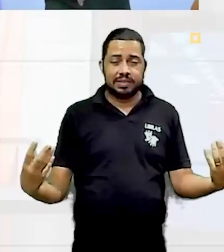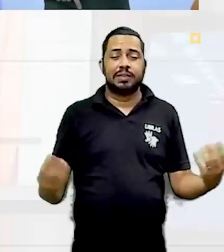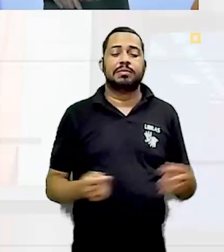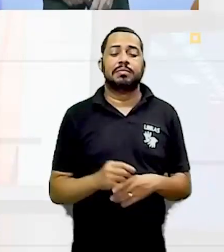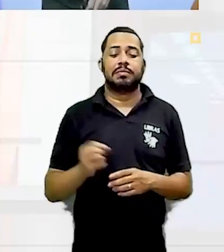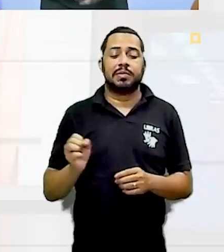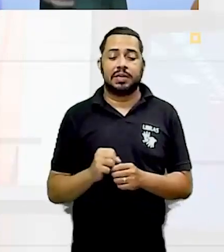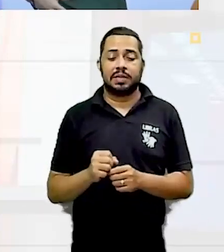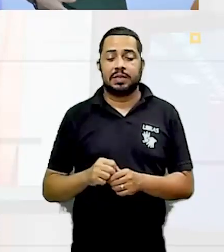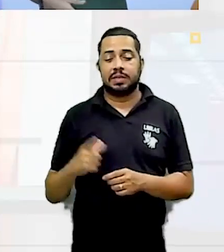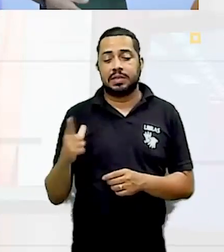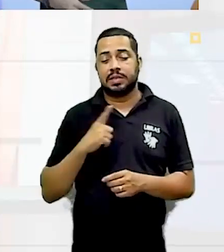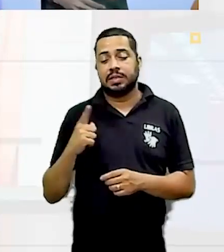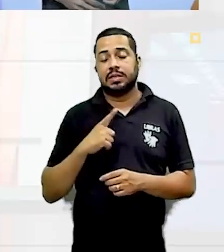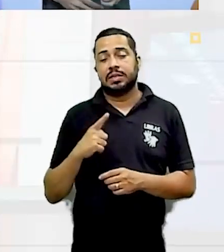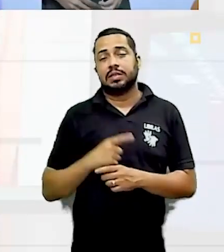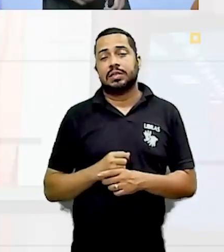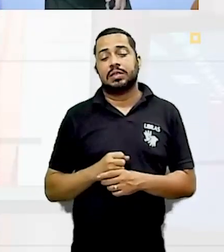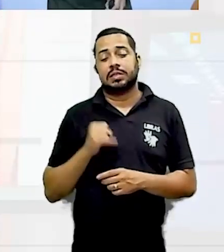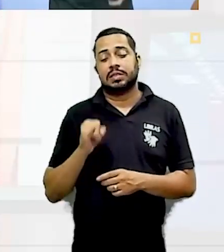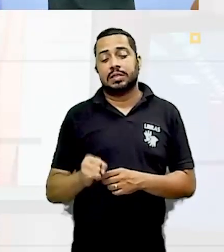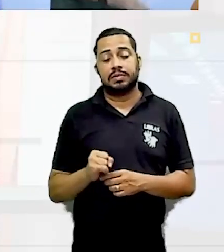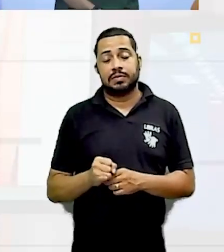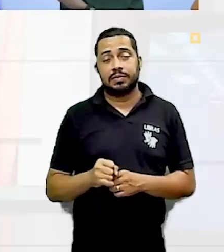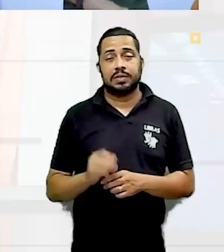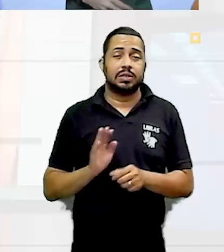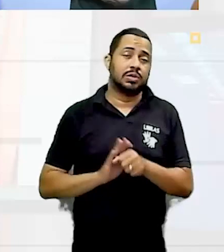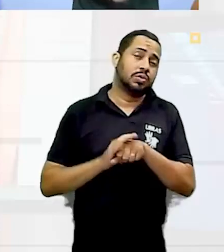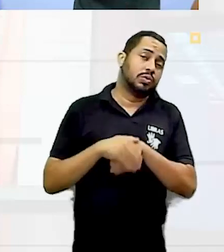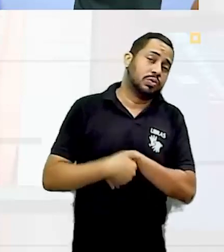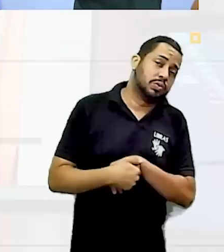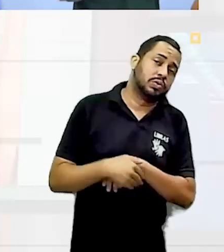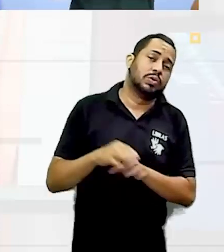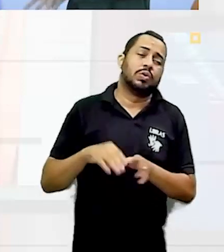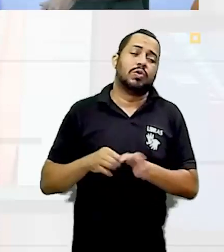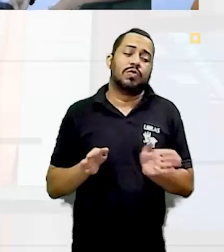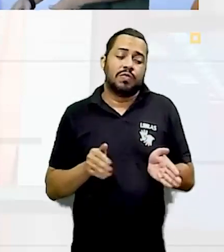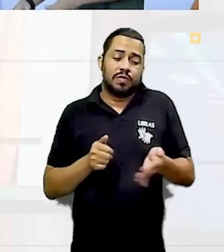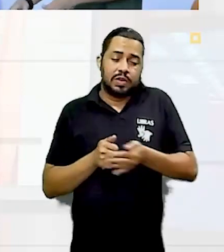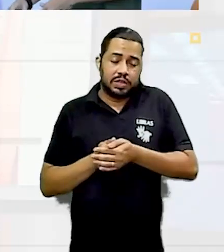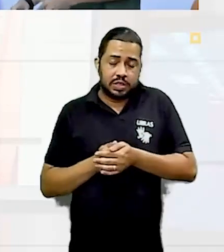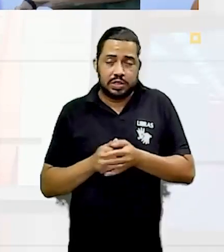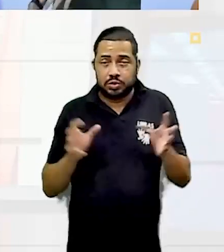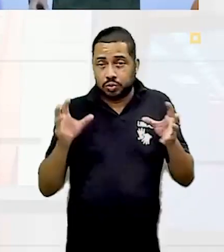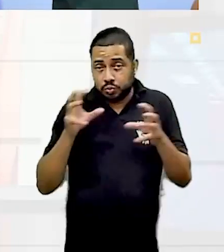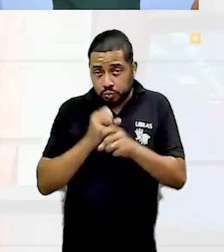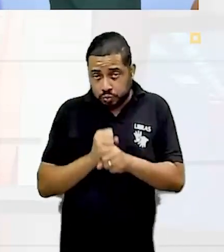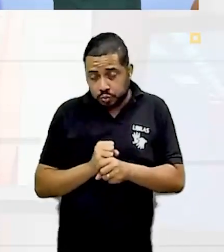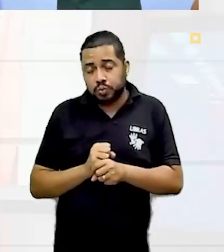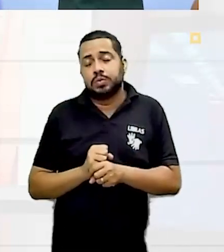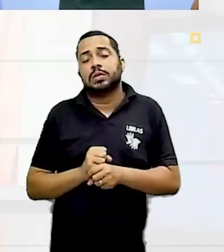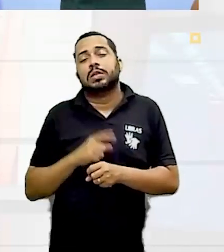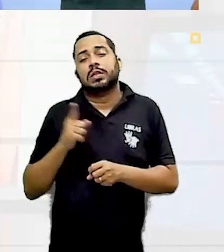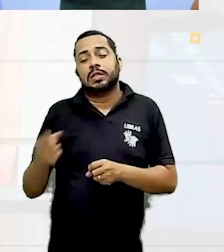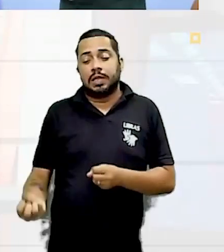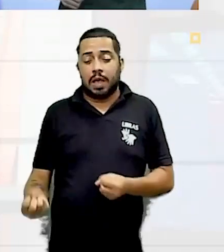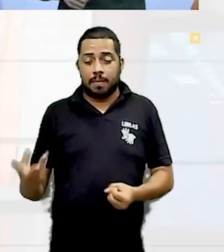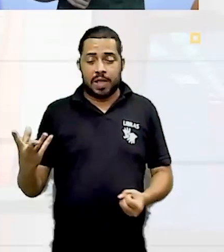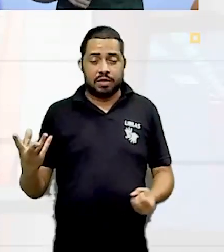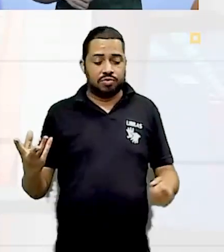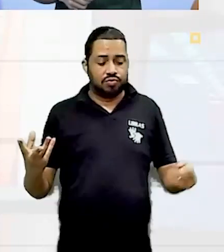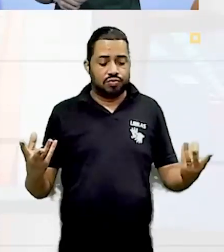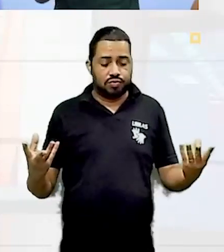o equipamento. Geralmente, se fosse de noite ou então um ambiente muito fechado, muito escuro, esse abajur